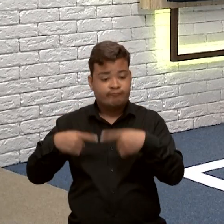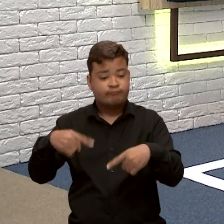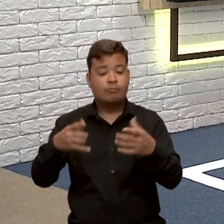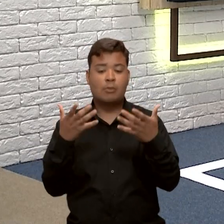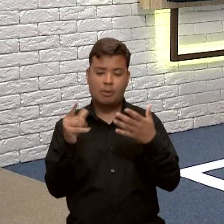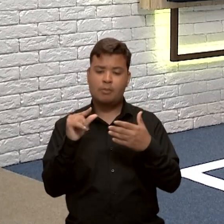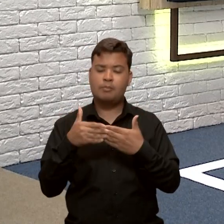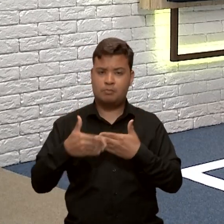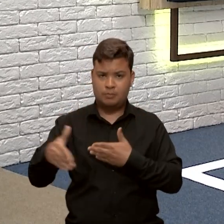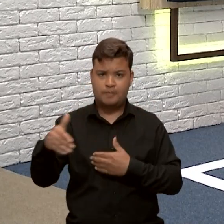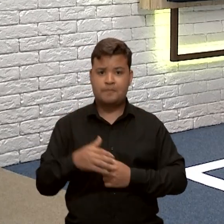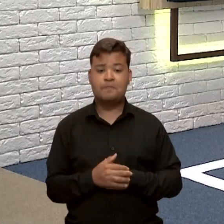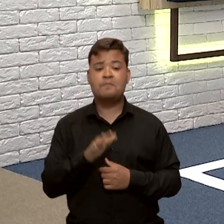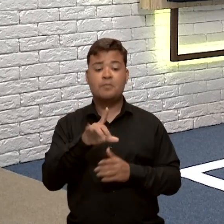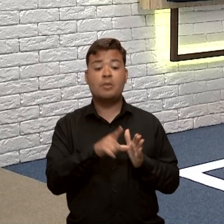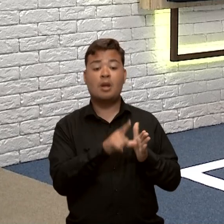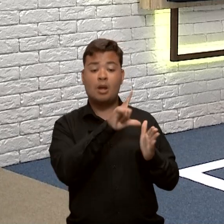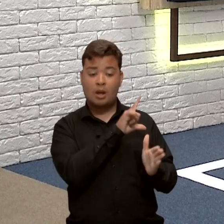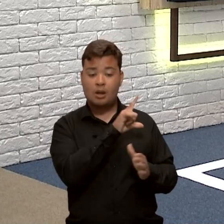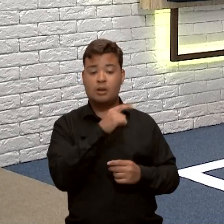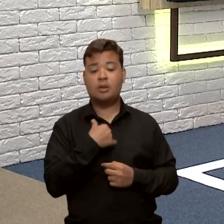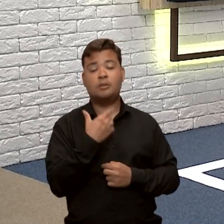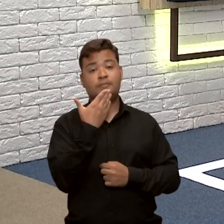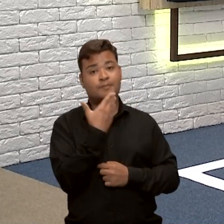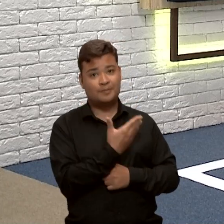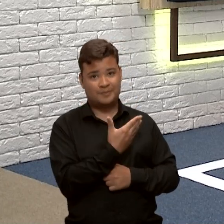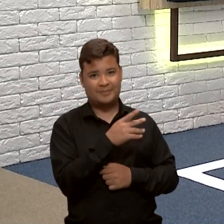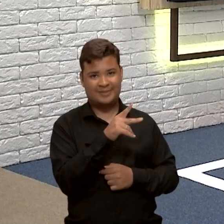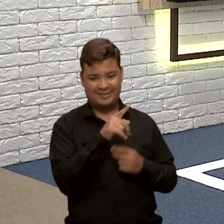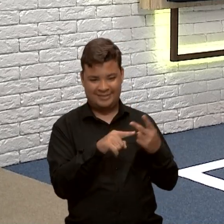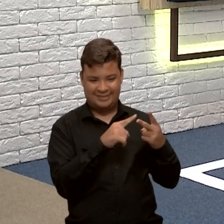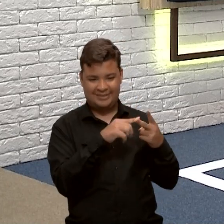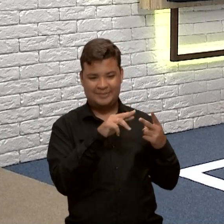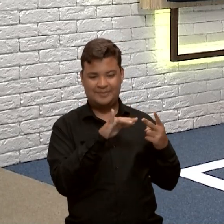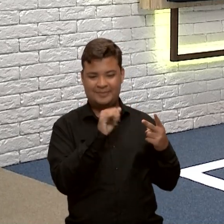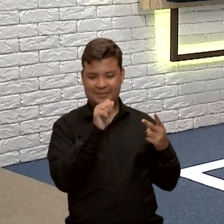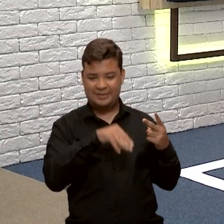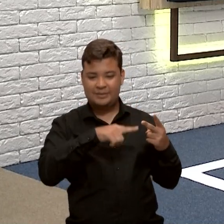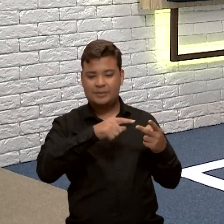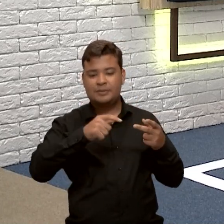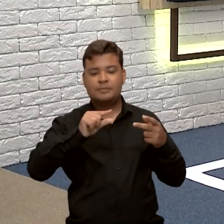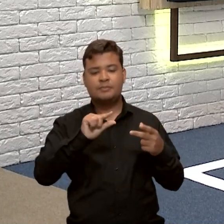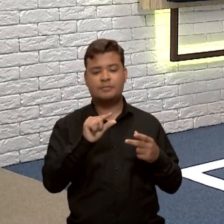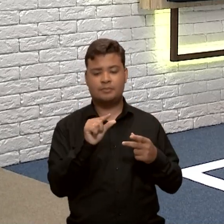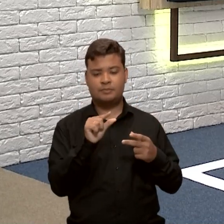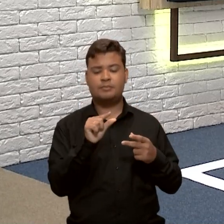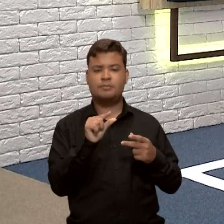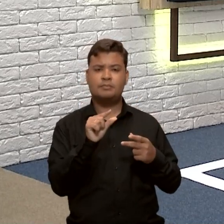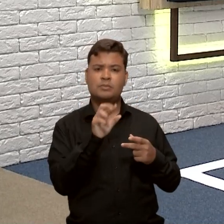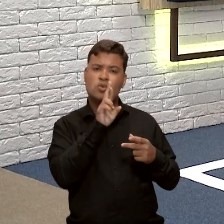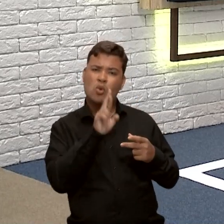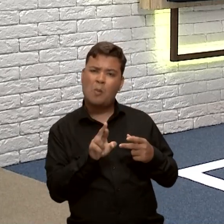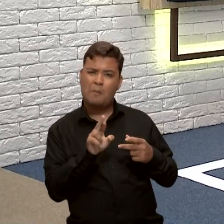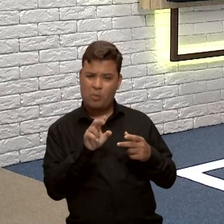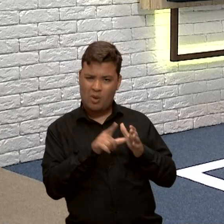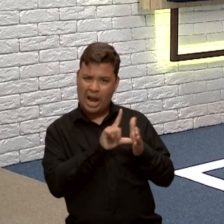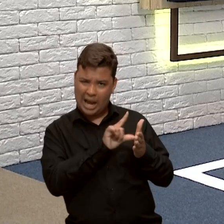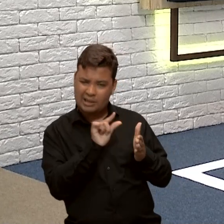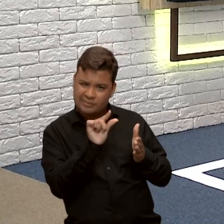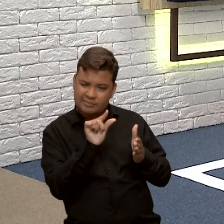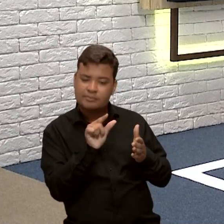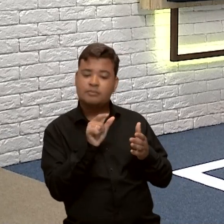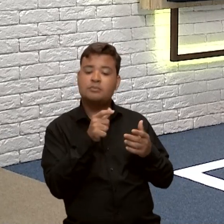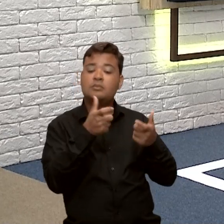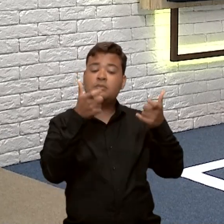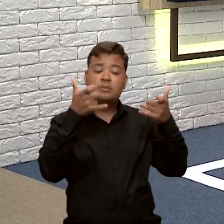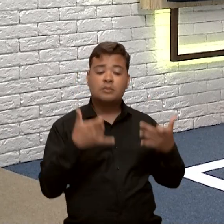daqui a pouquinho, mas antes vou passar a palavra rapidamente para a professora Miriam, que a senhora tinha falado no último na última resposta da senhora nesse bloco, e que a